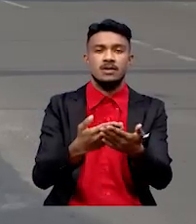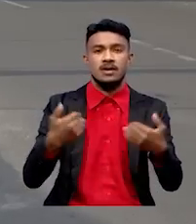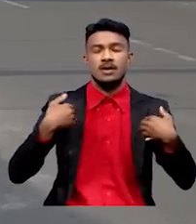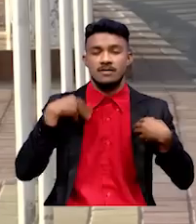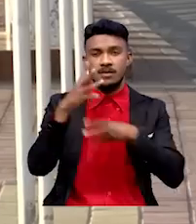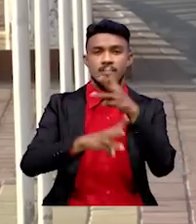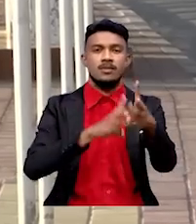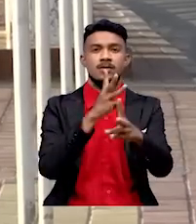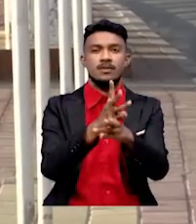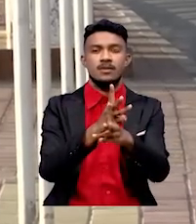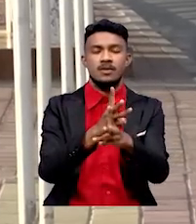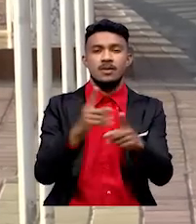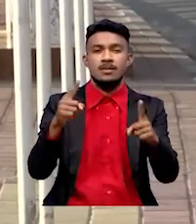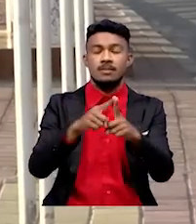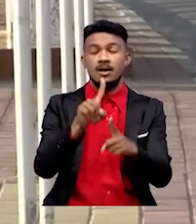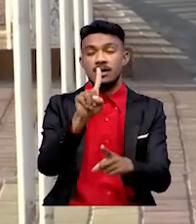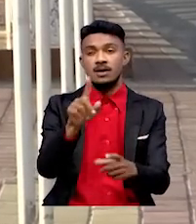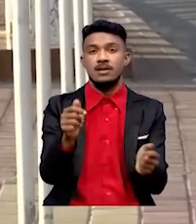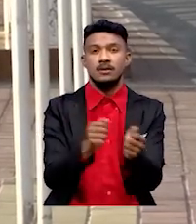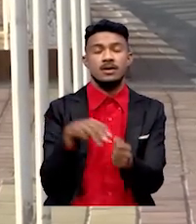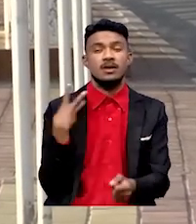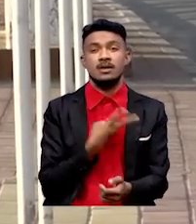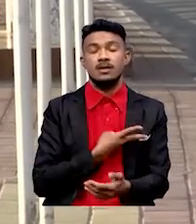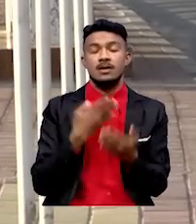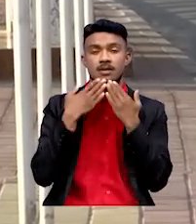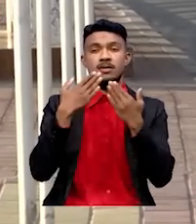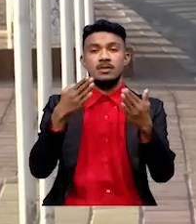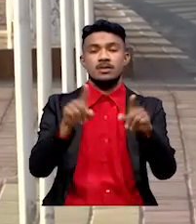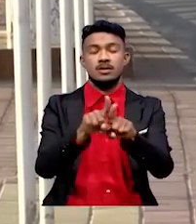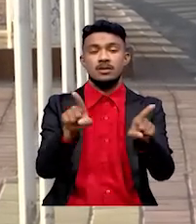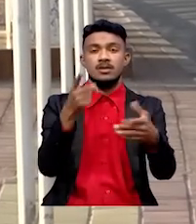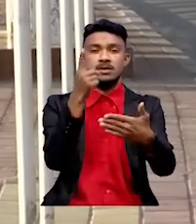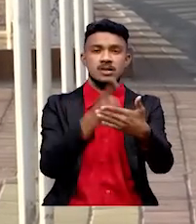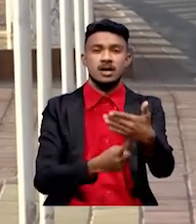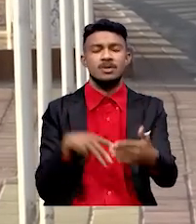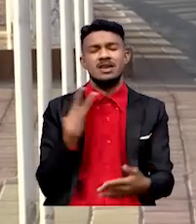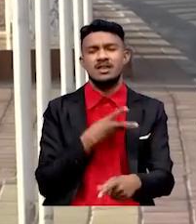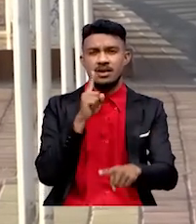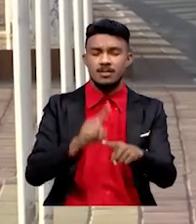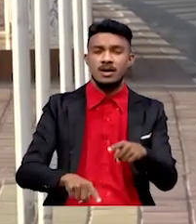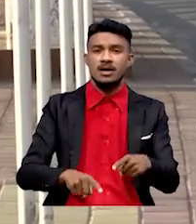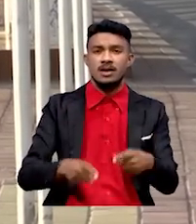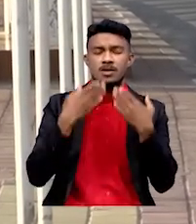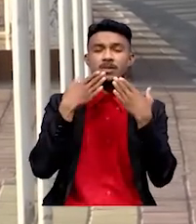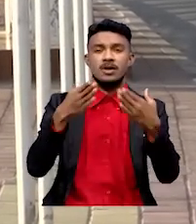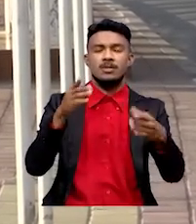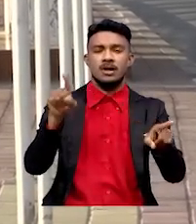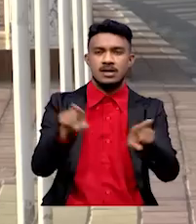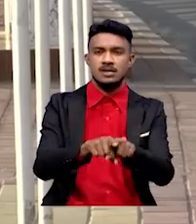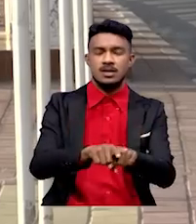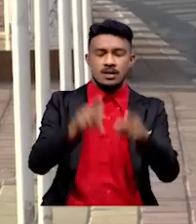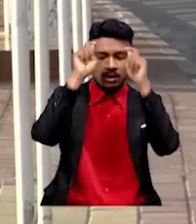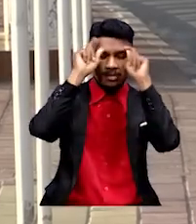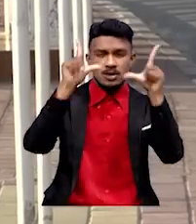Amundo. Ba Ida ne, ita orgulho. Sa Ida mak ita labele orgulho ba mak Timor Leste no